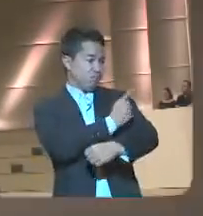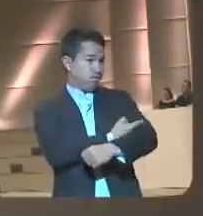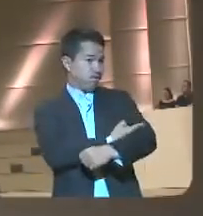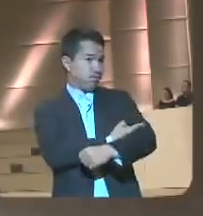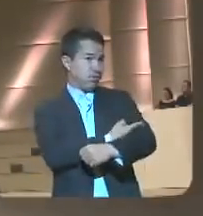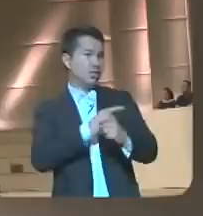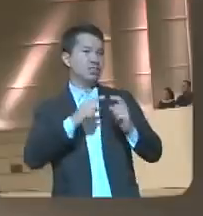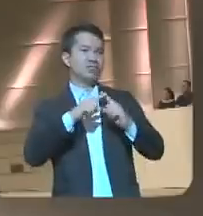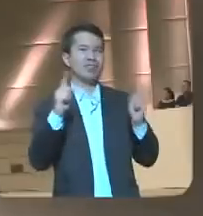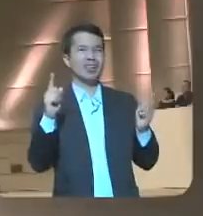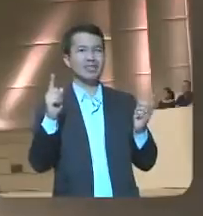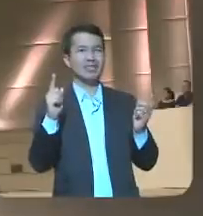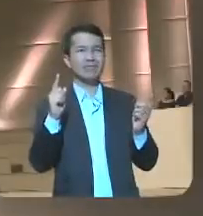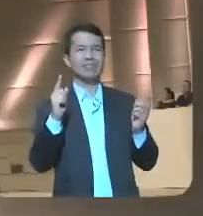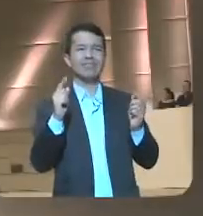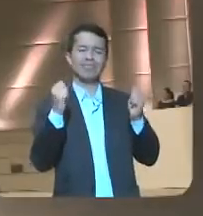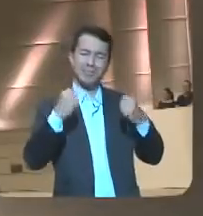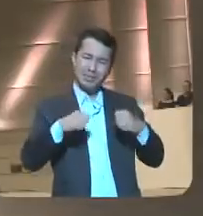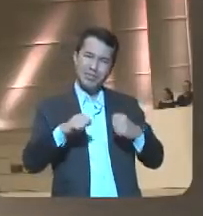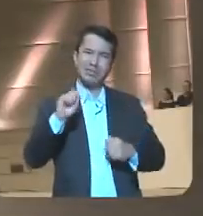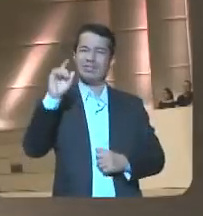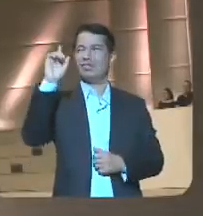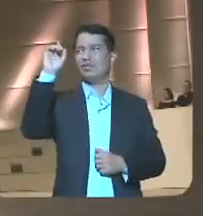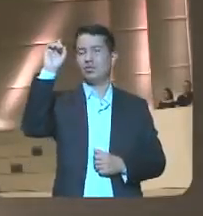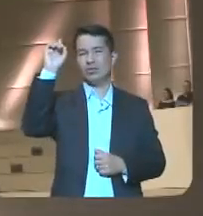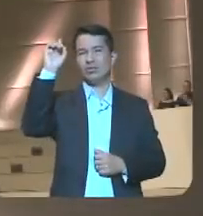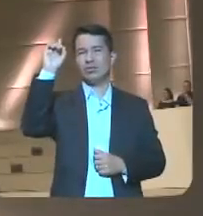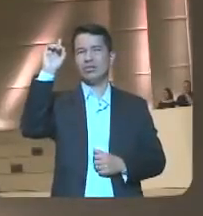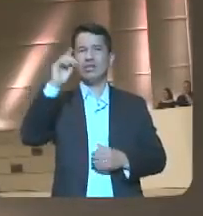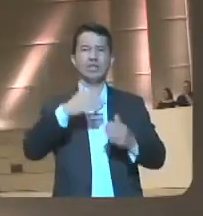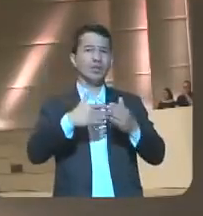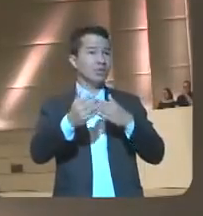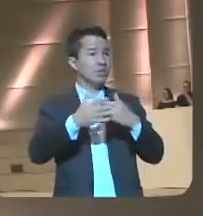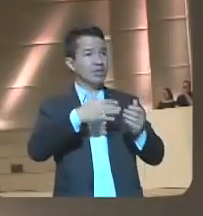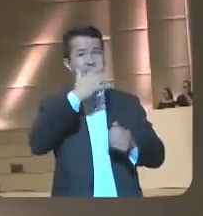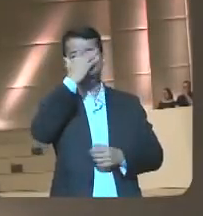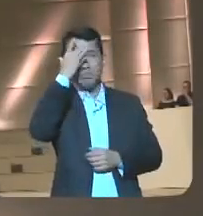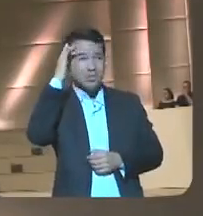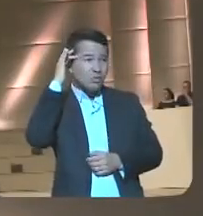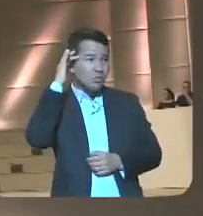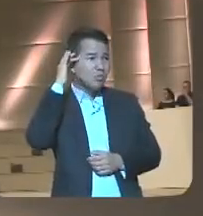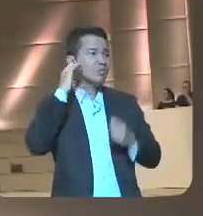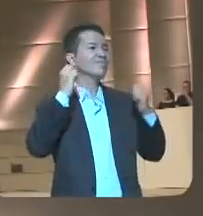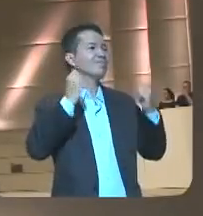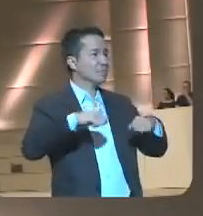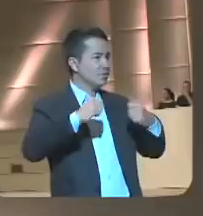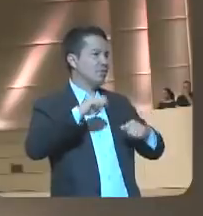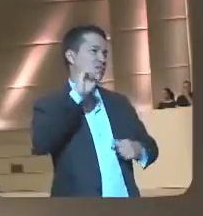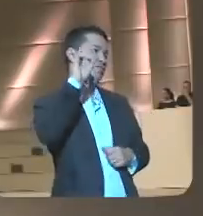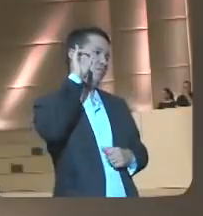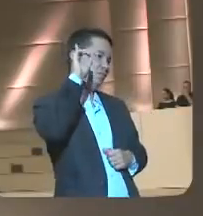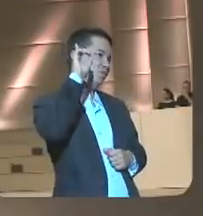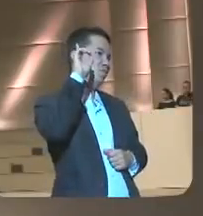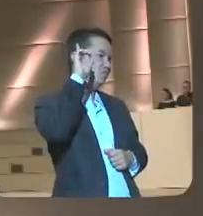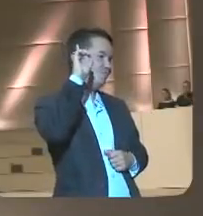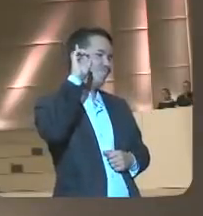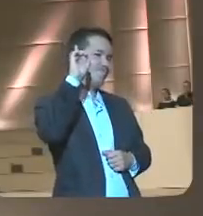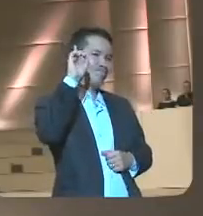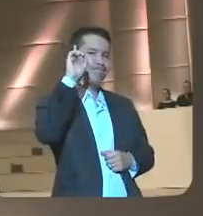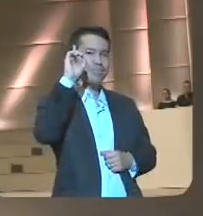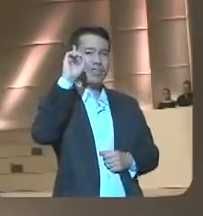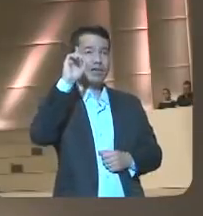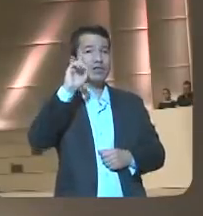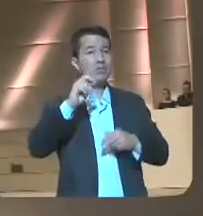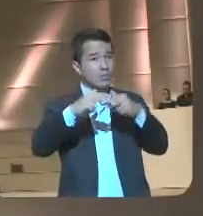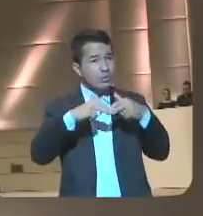nossa vida e sabe o poder do espírito santo é uma coisa tão gostosa tão tremenda porque a gente não consegue